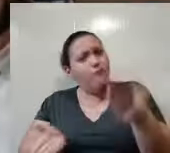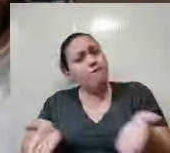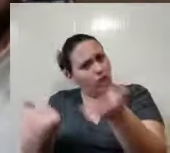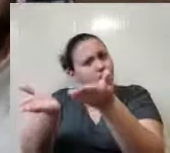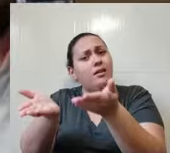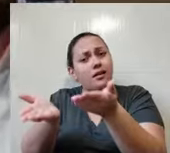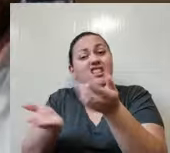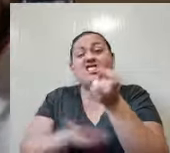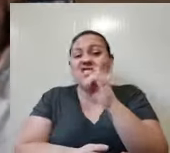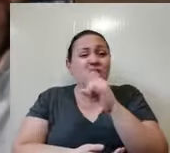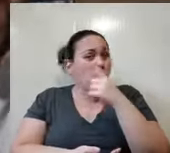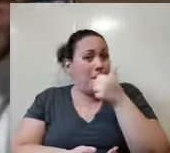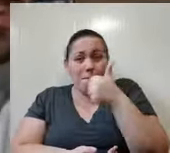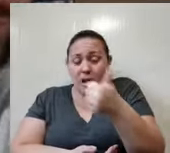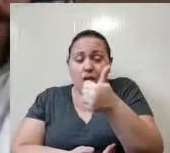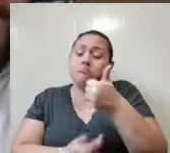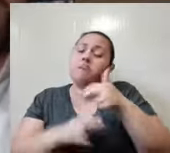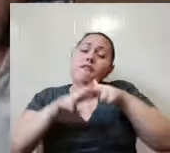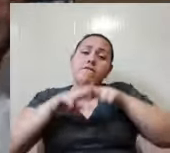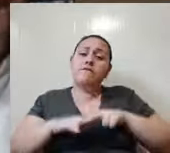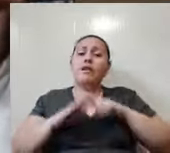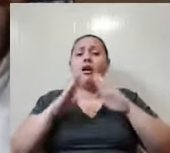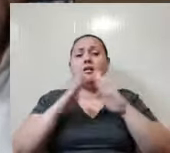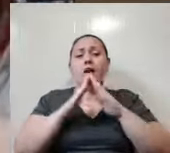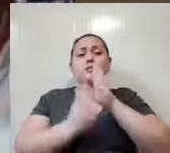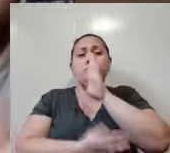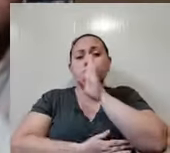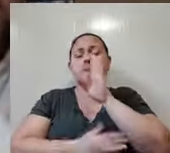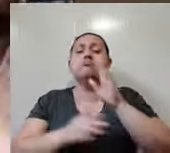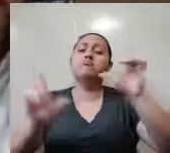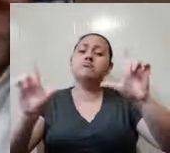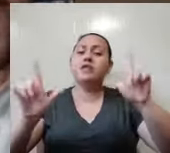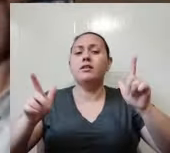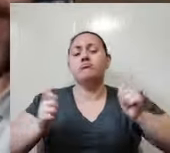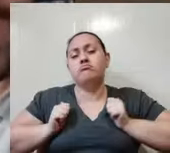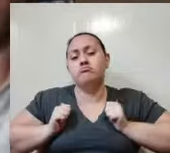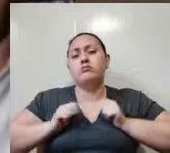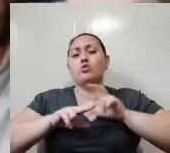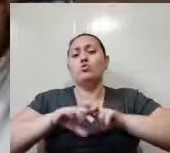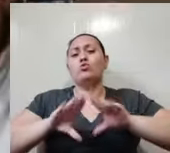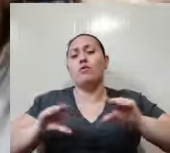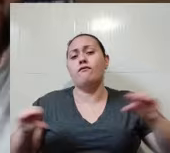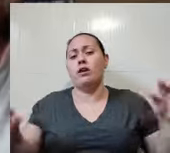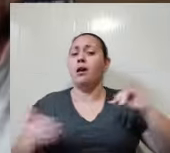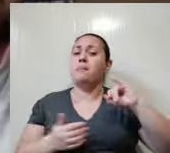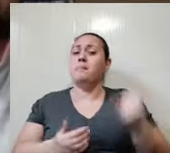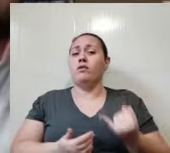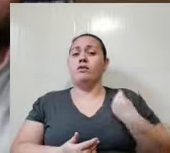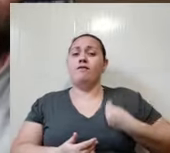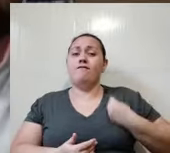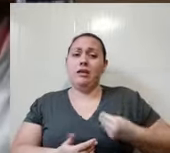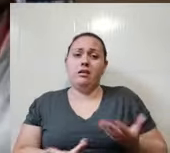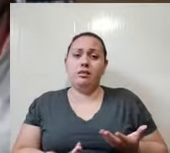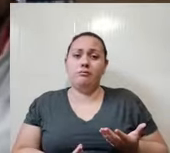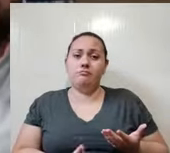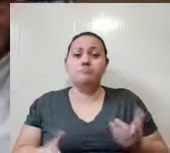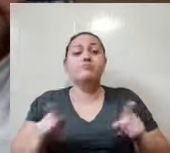vai se sentir bem lendo os livros da faculdade, a gente vai ler. Se não, a gente não vai fazer isso. A gente vai ficar em casa, sentado no